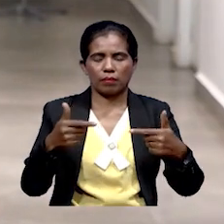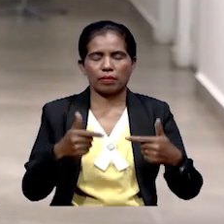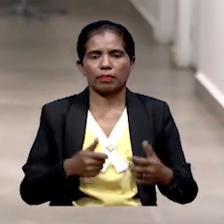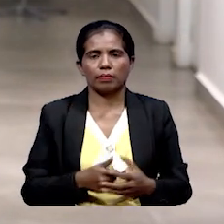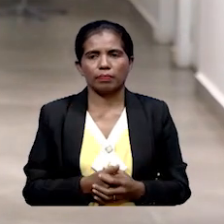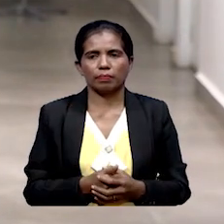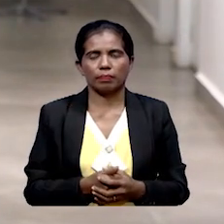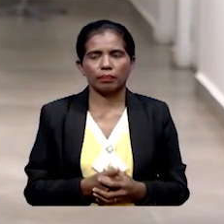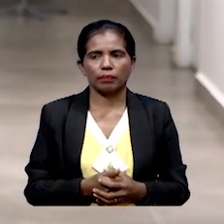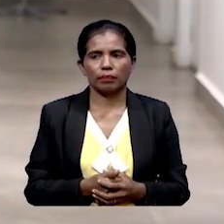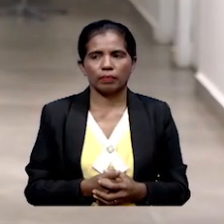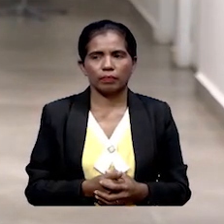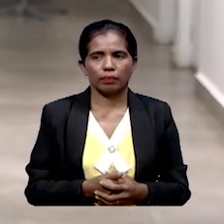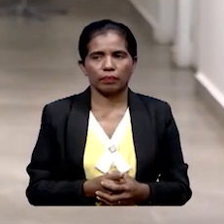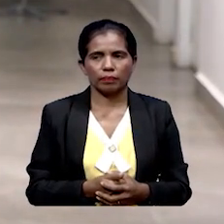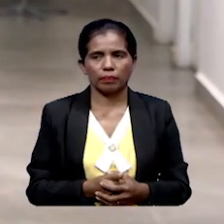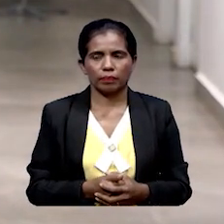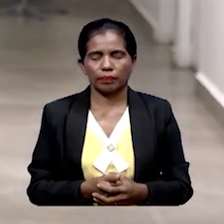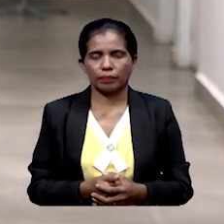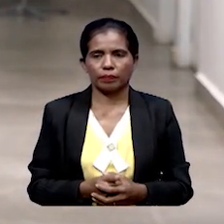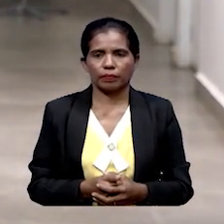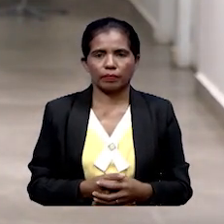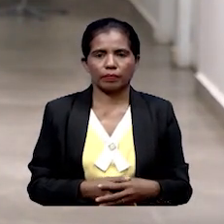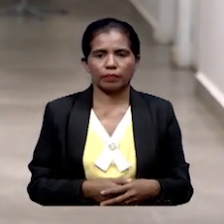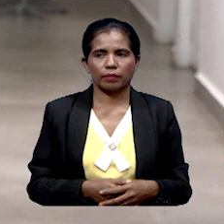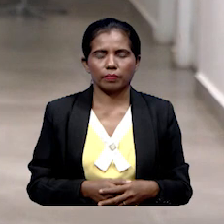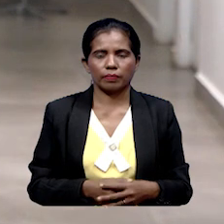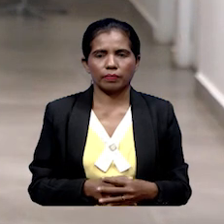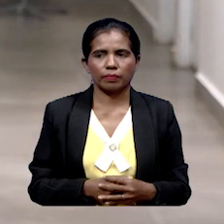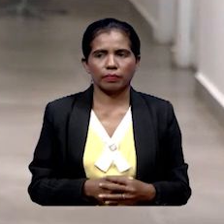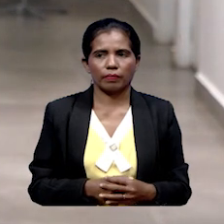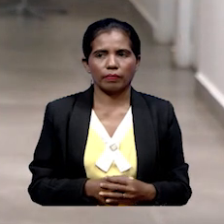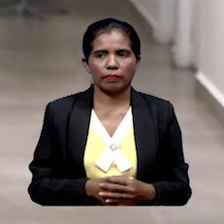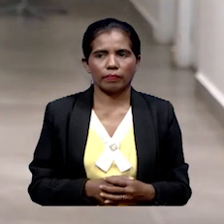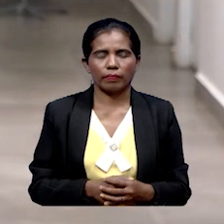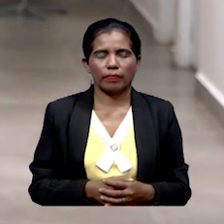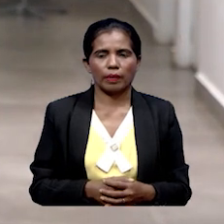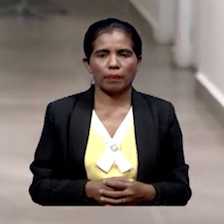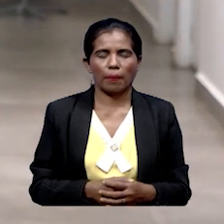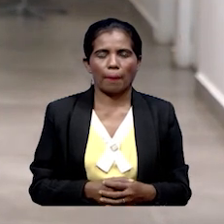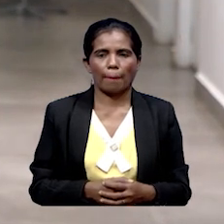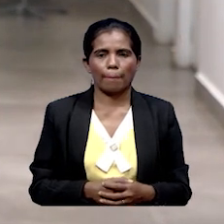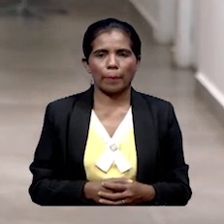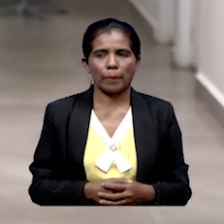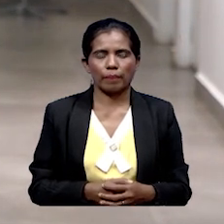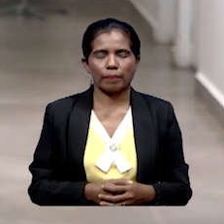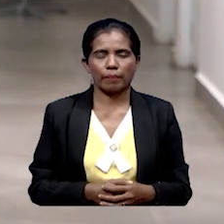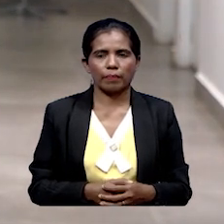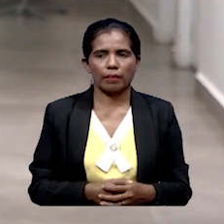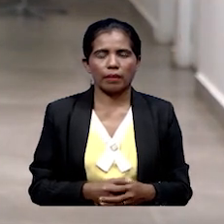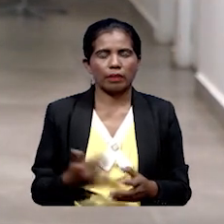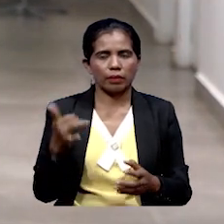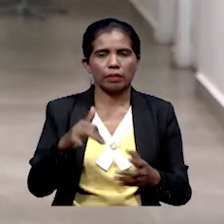levou mais de metade dos açorianos para os Estados Unidos e para o Canadá. E, portanto, porquê? Porque não havia saídas profissionais. Portanto, se a gente